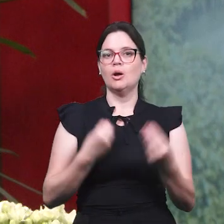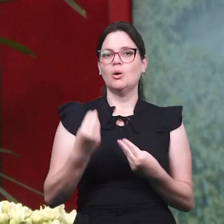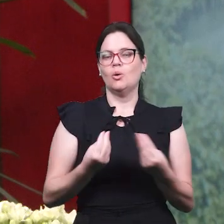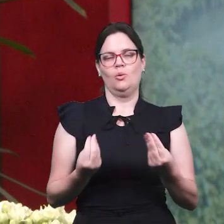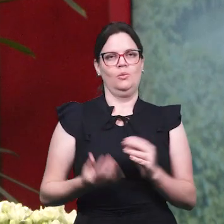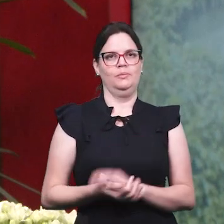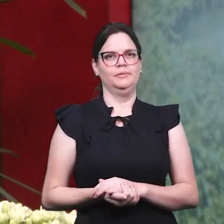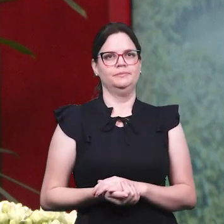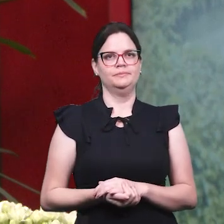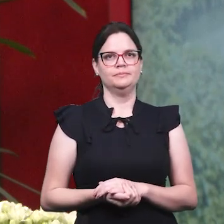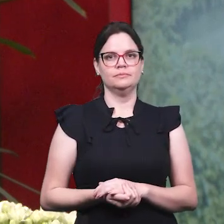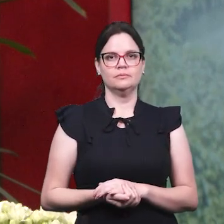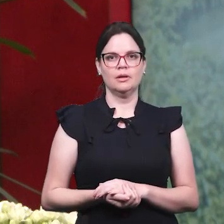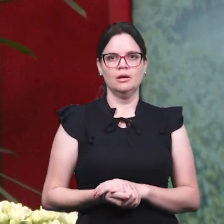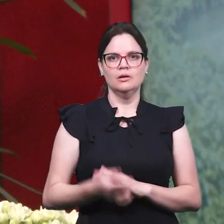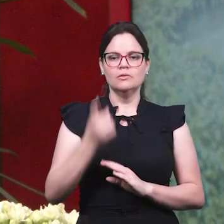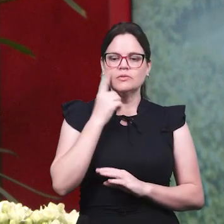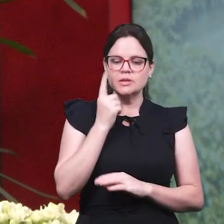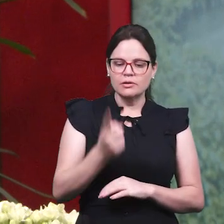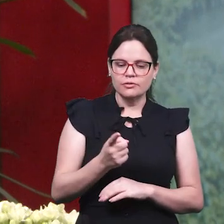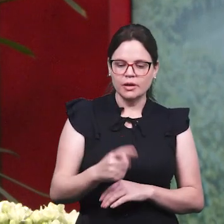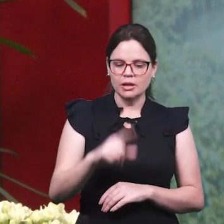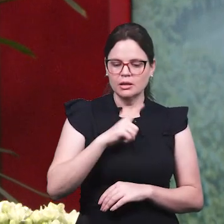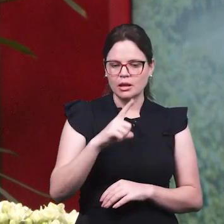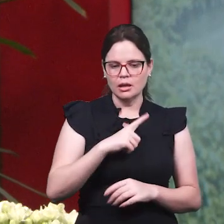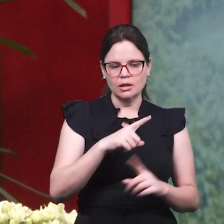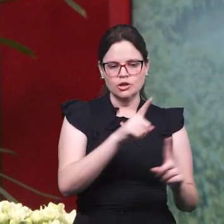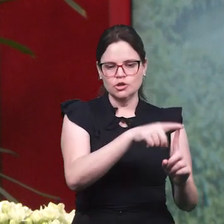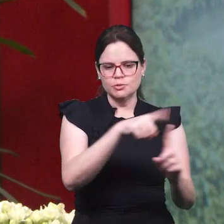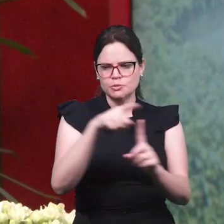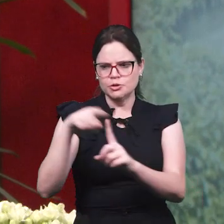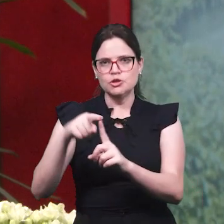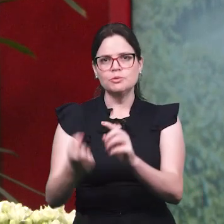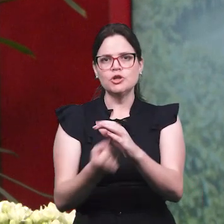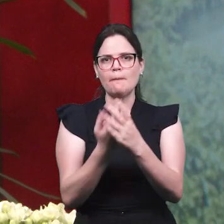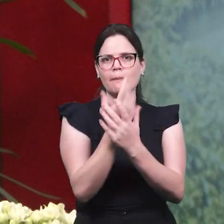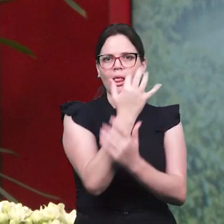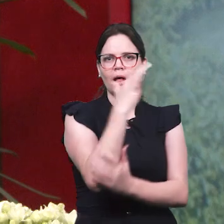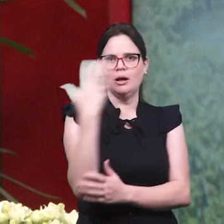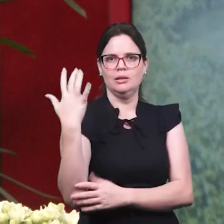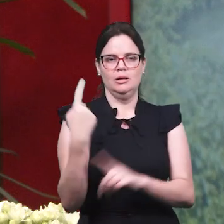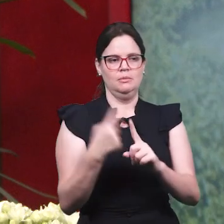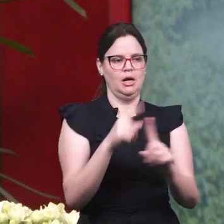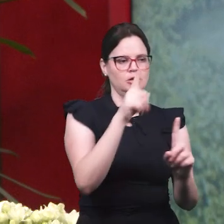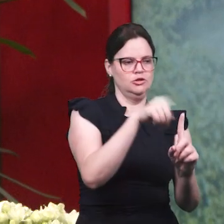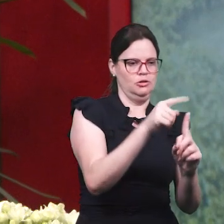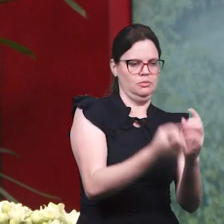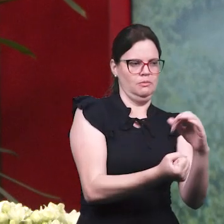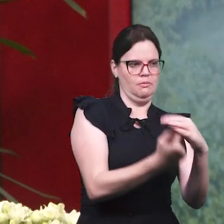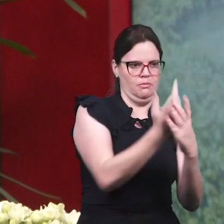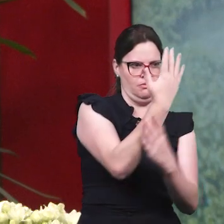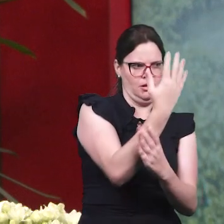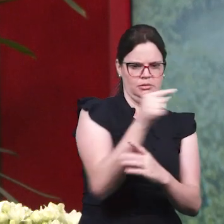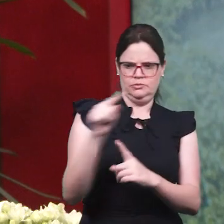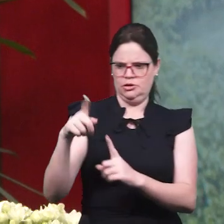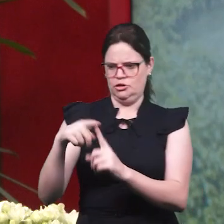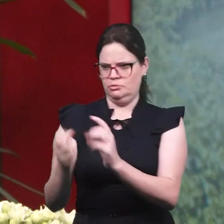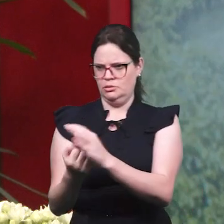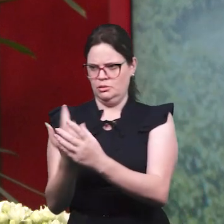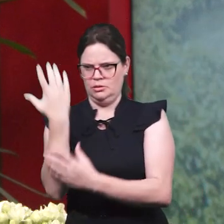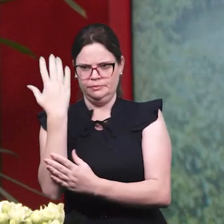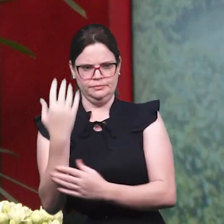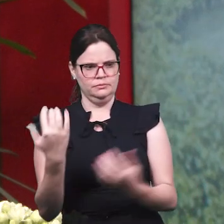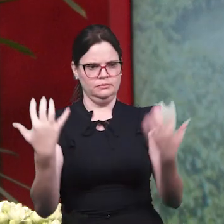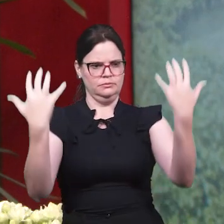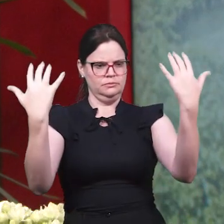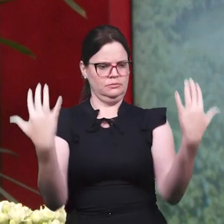manejo é você manter uma cultura diversificada, porque entre uma cultura e outra há naturalmente o consumo